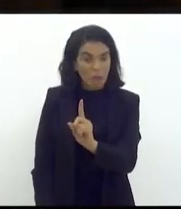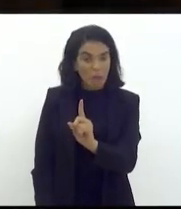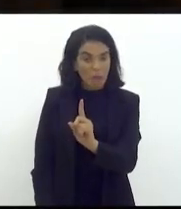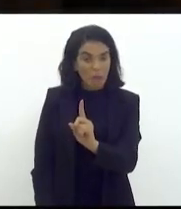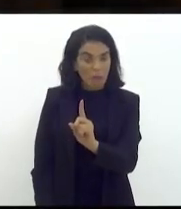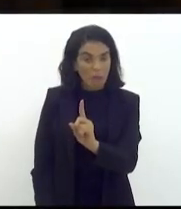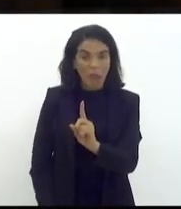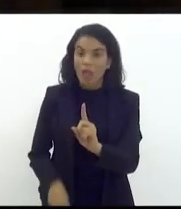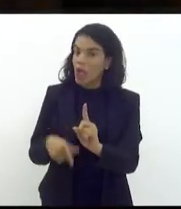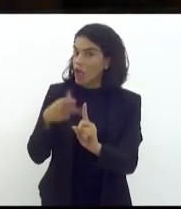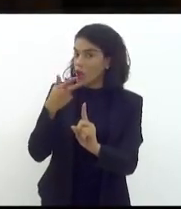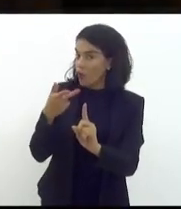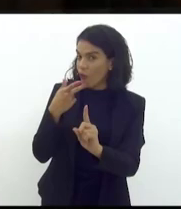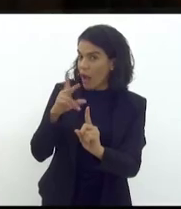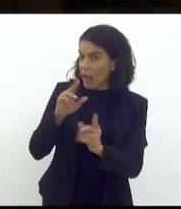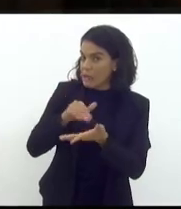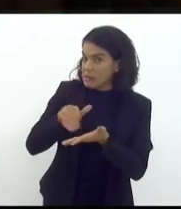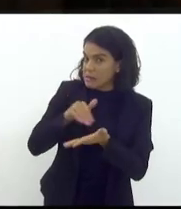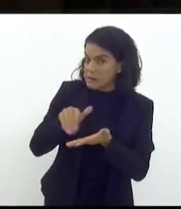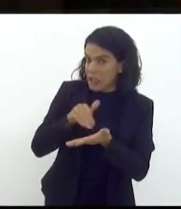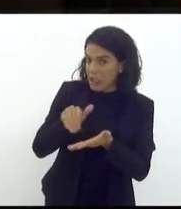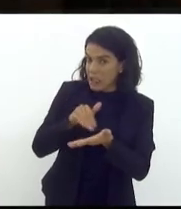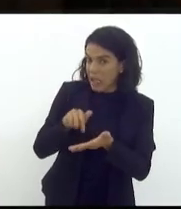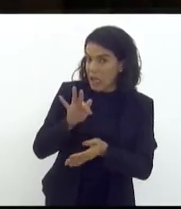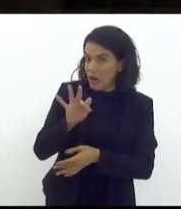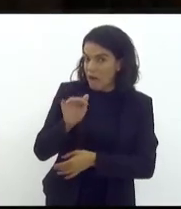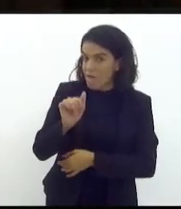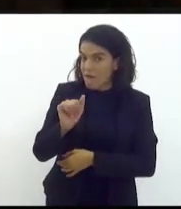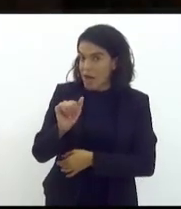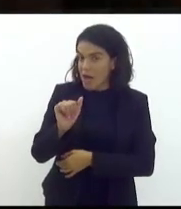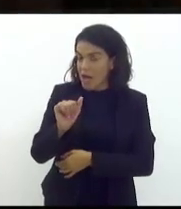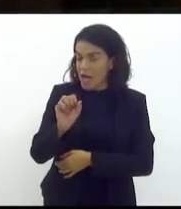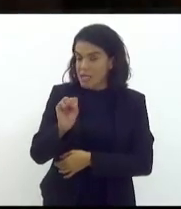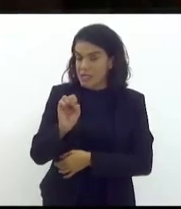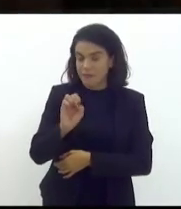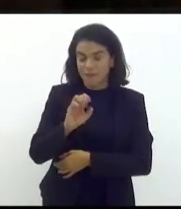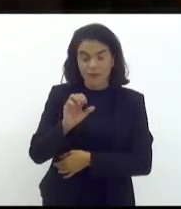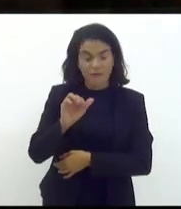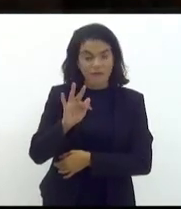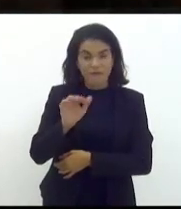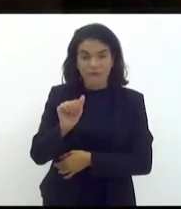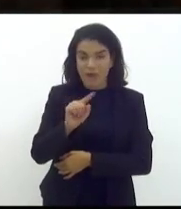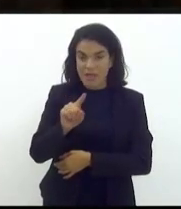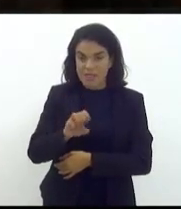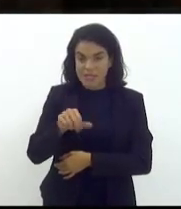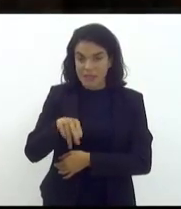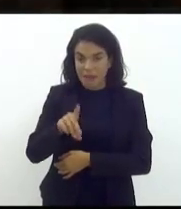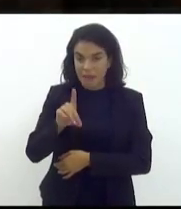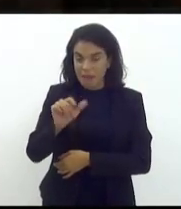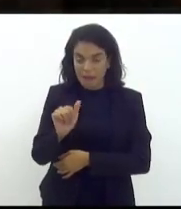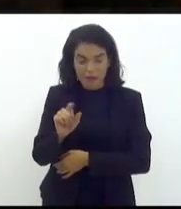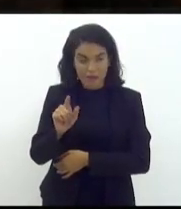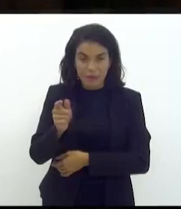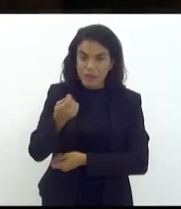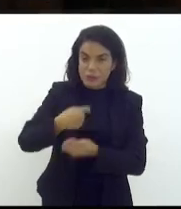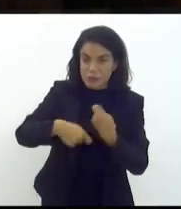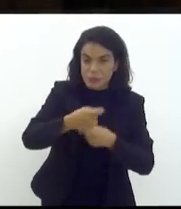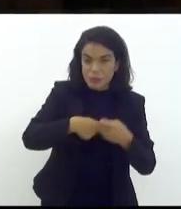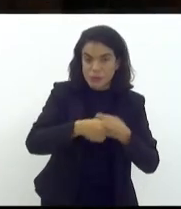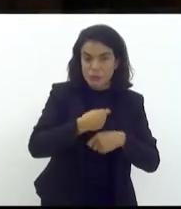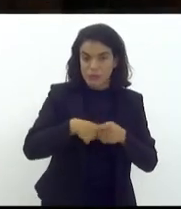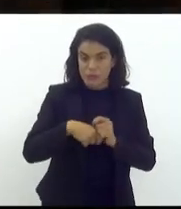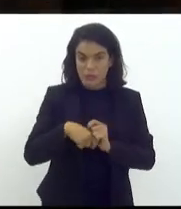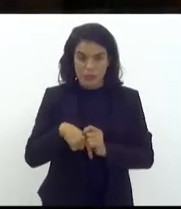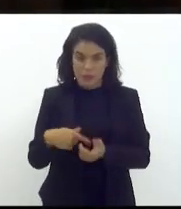diz que tem que ser o secretário de fazenda Imagine um governador de